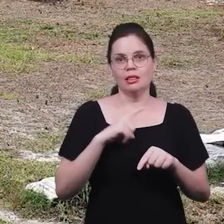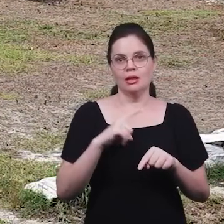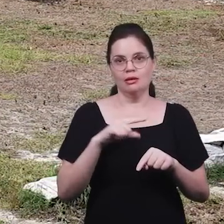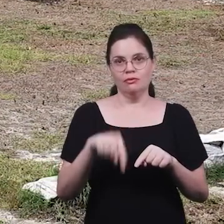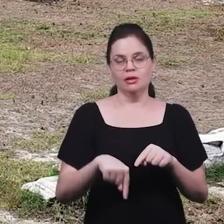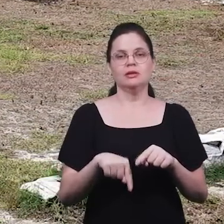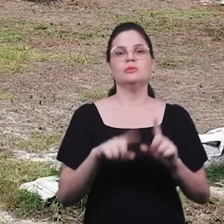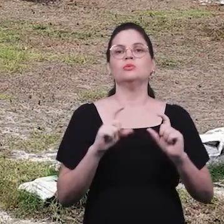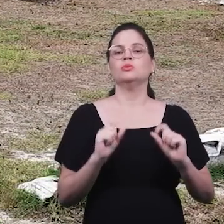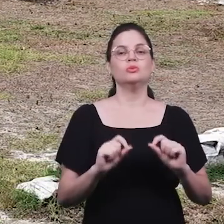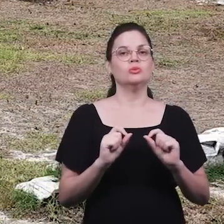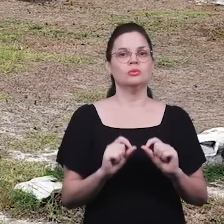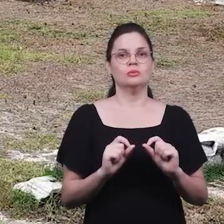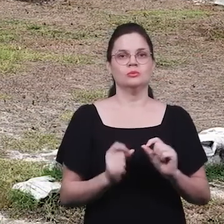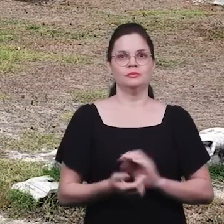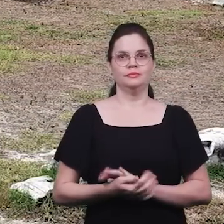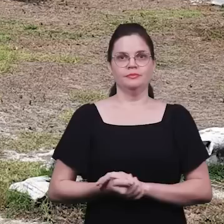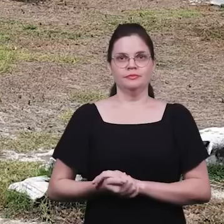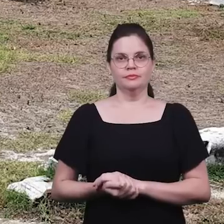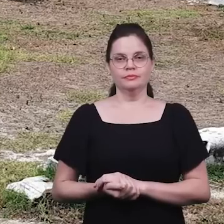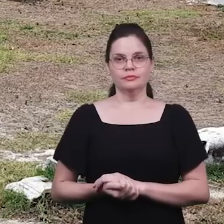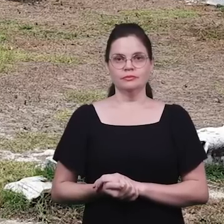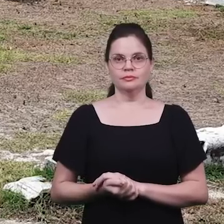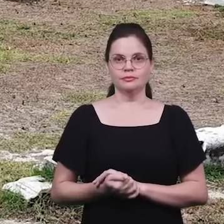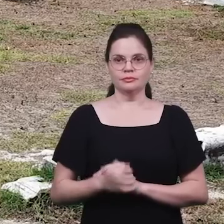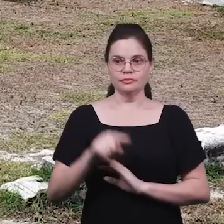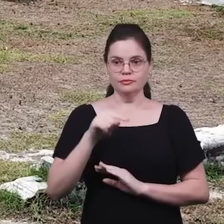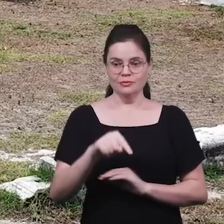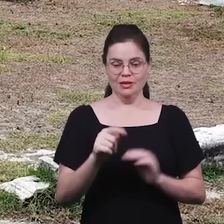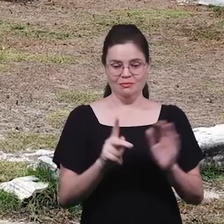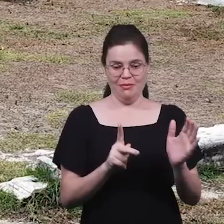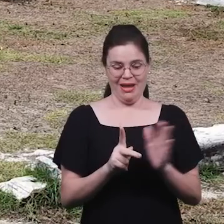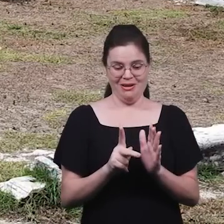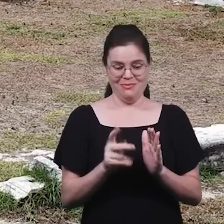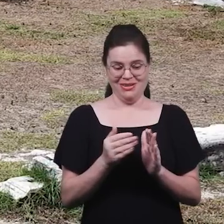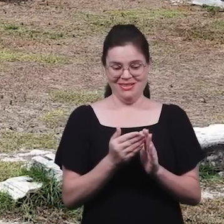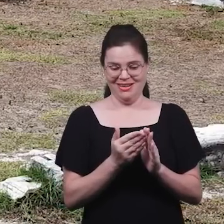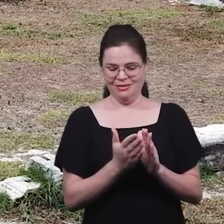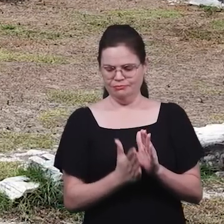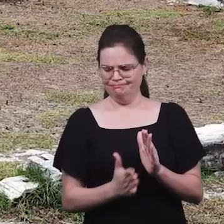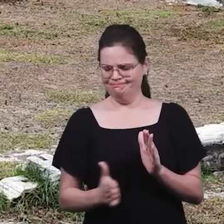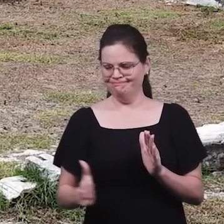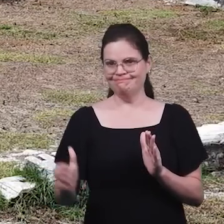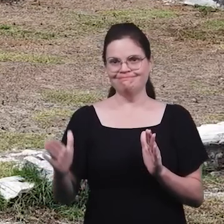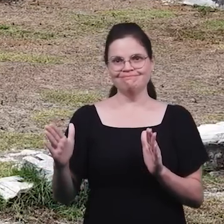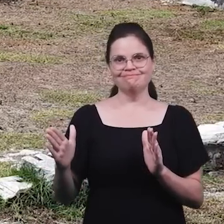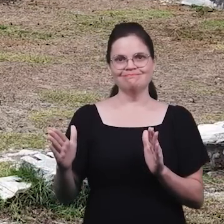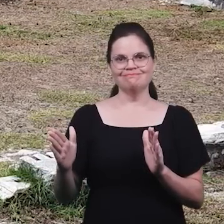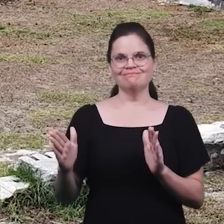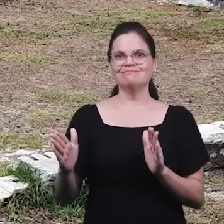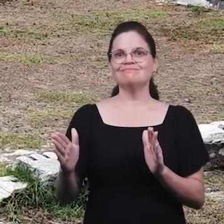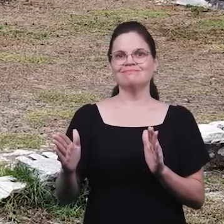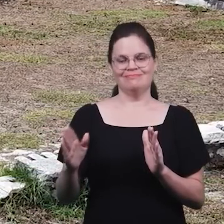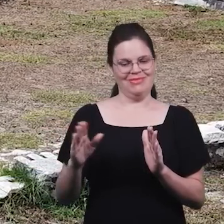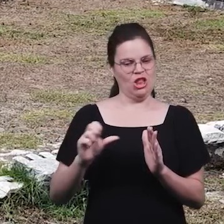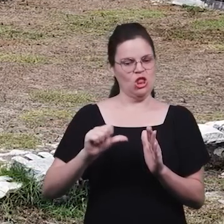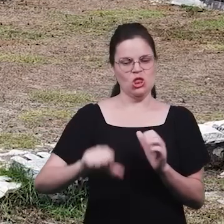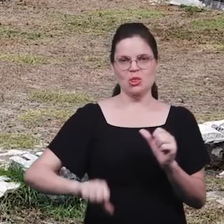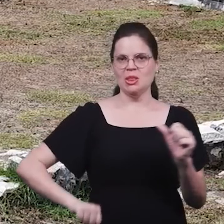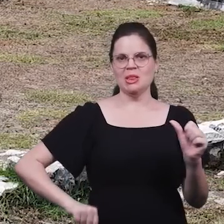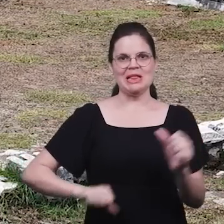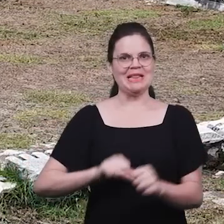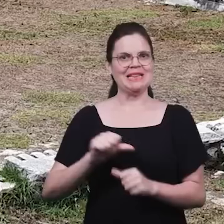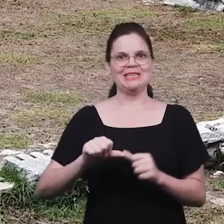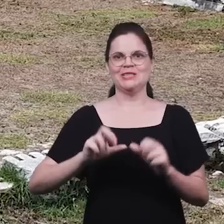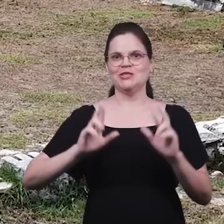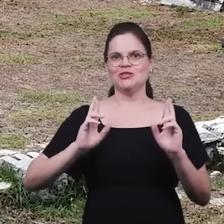a linha que determinou, a partir dali, a mudança completa